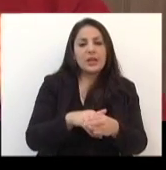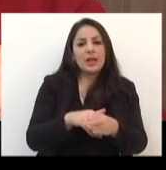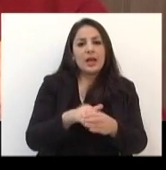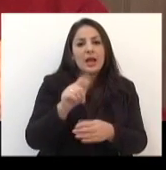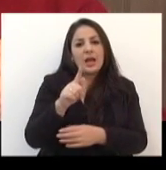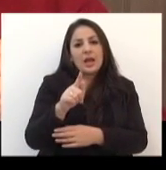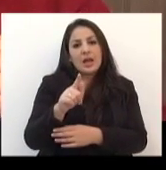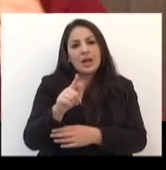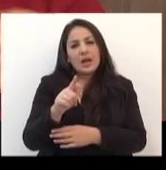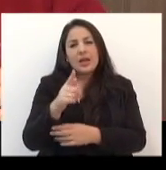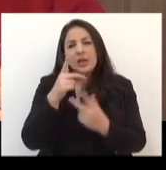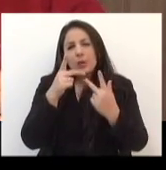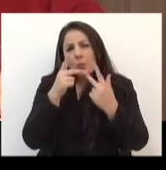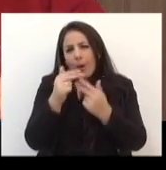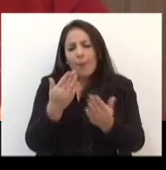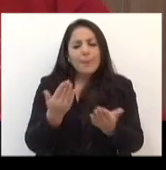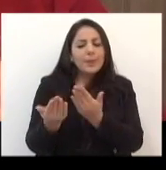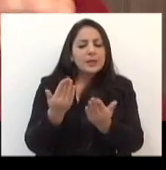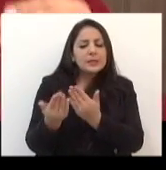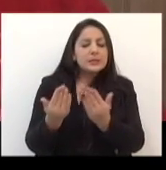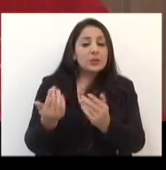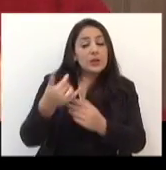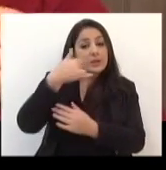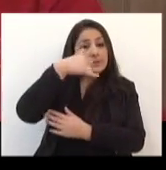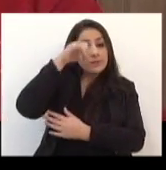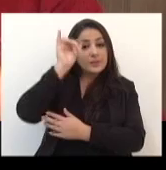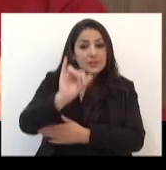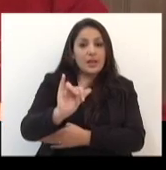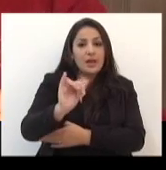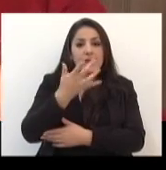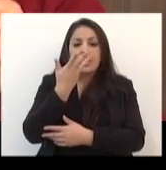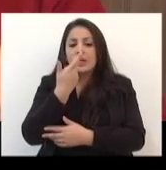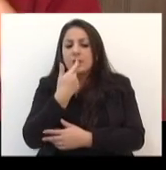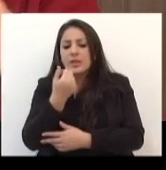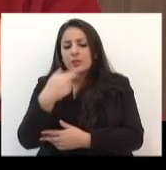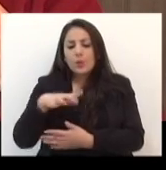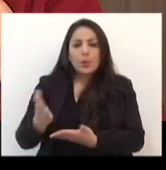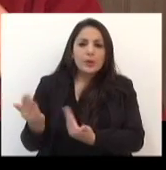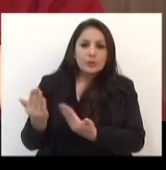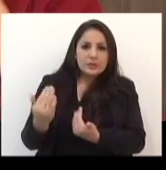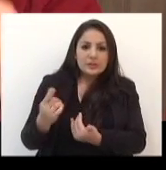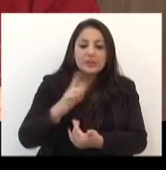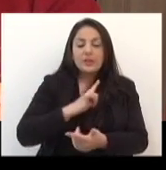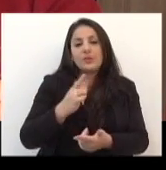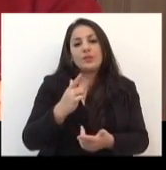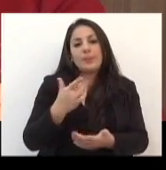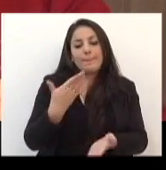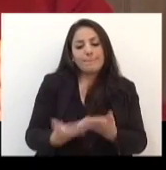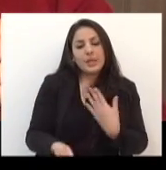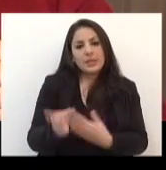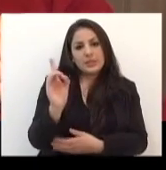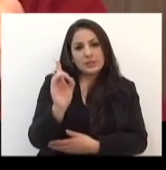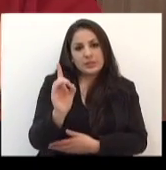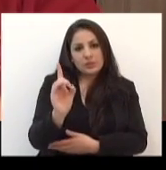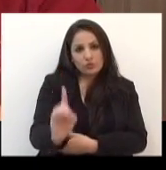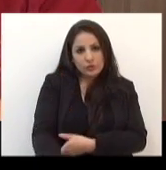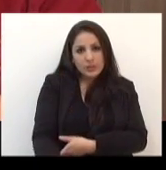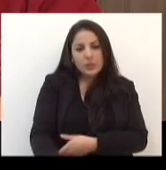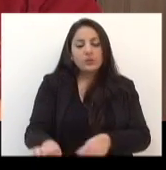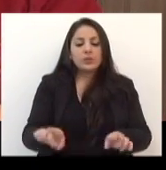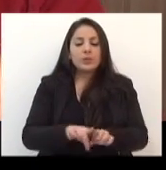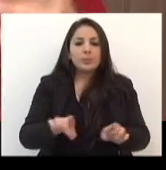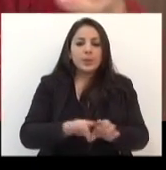O objetivo é semelhante, é evitar que a criança ou adolescente que teve algum direito violado e que por